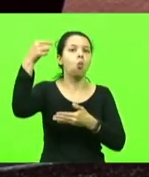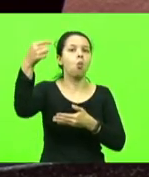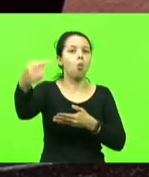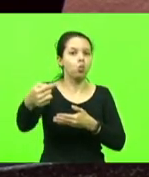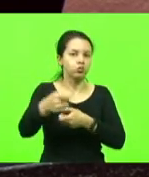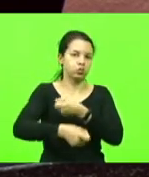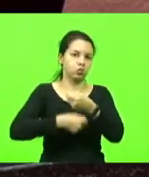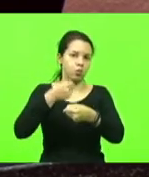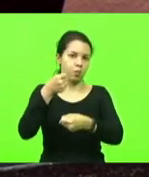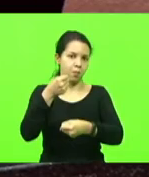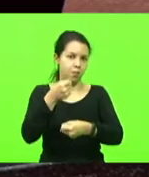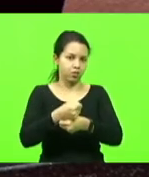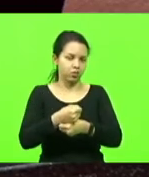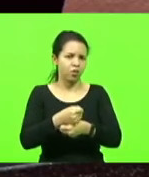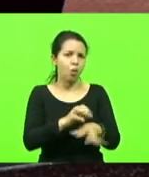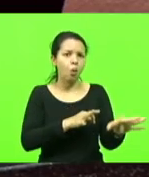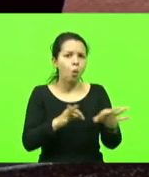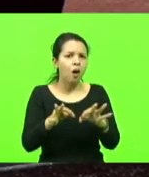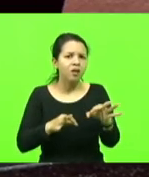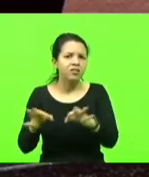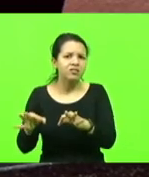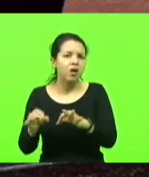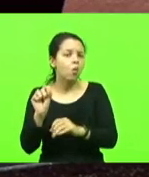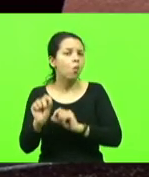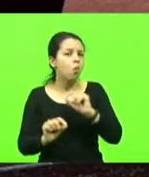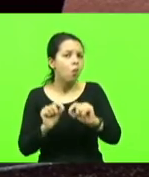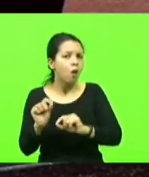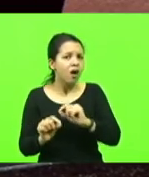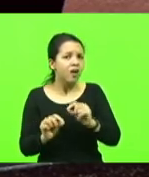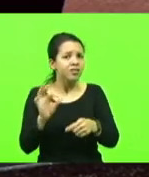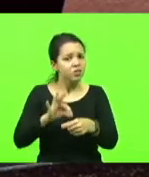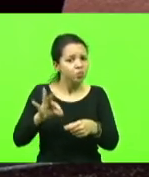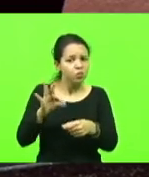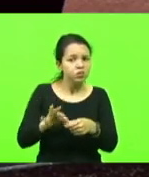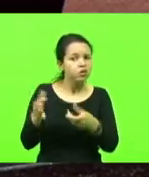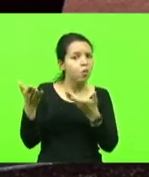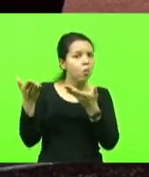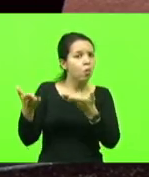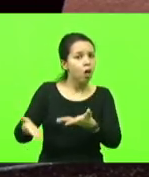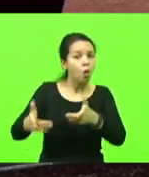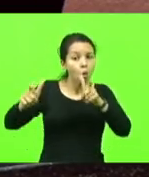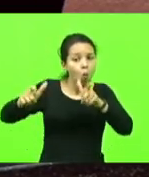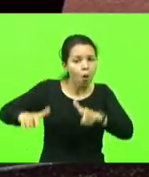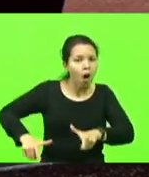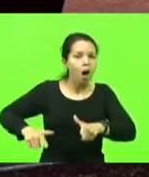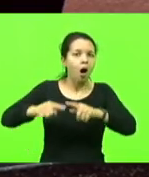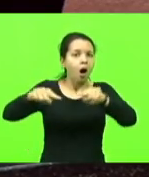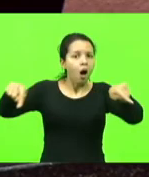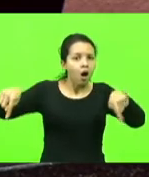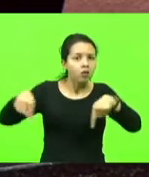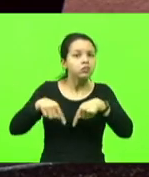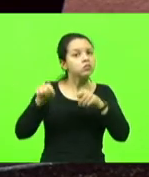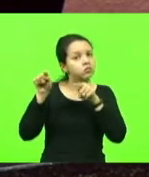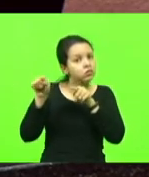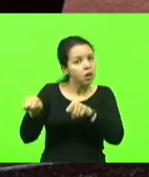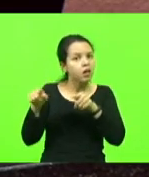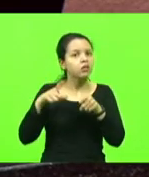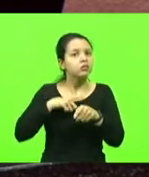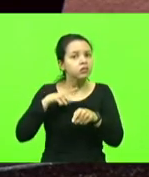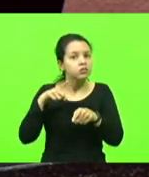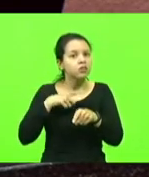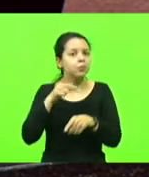que organizar o quê? A instituição está lá, a área física está lá, os professores estão lá,